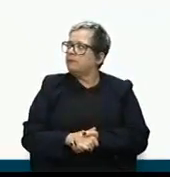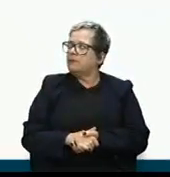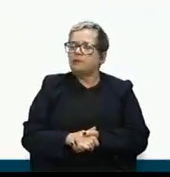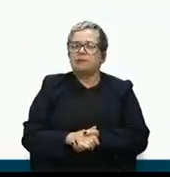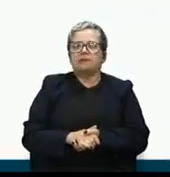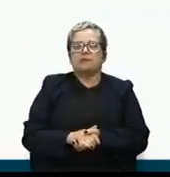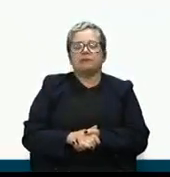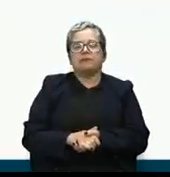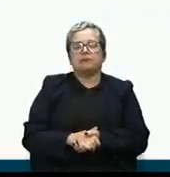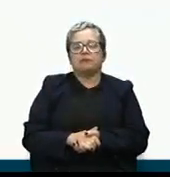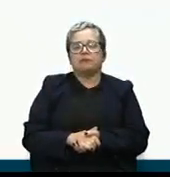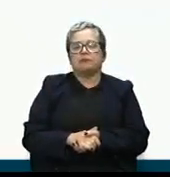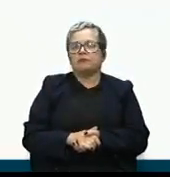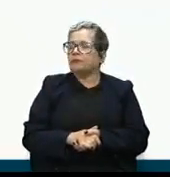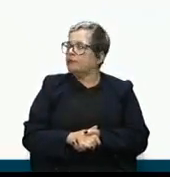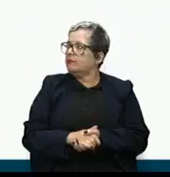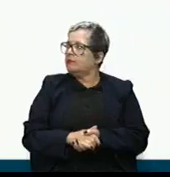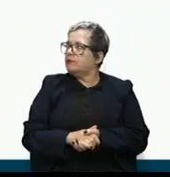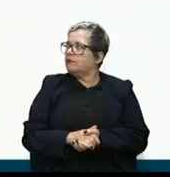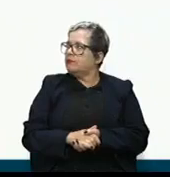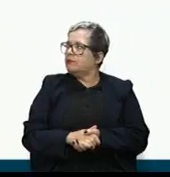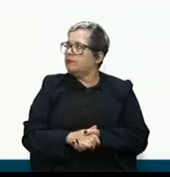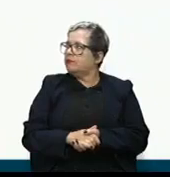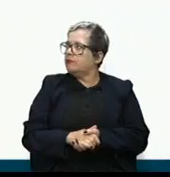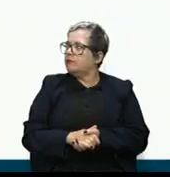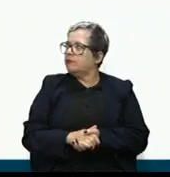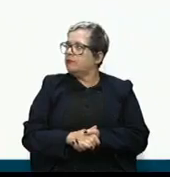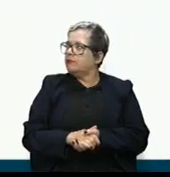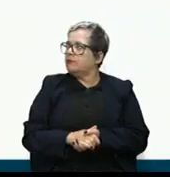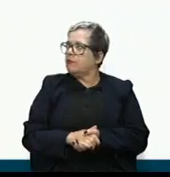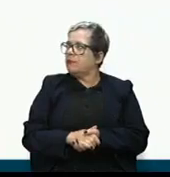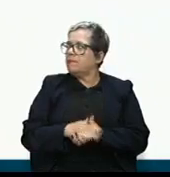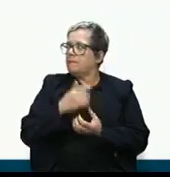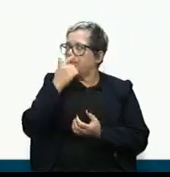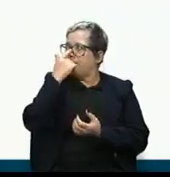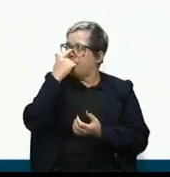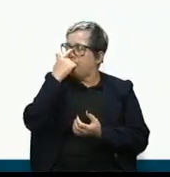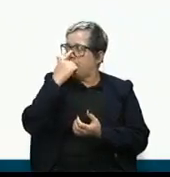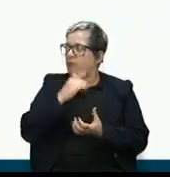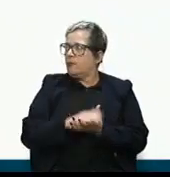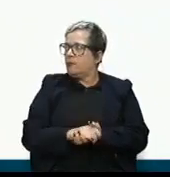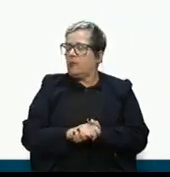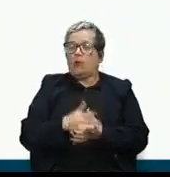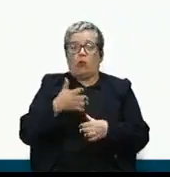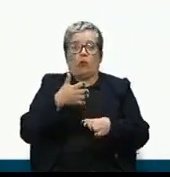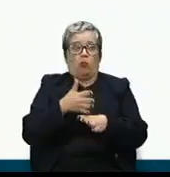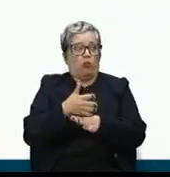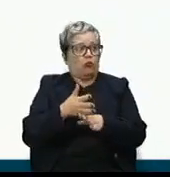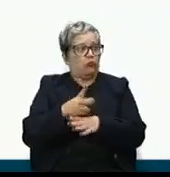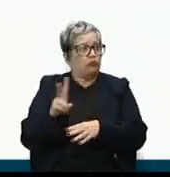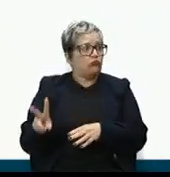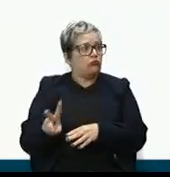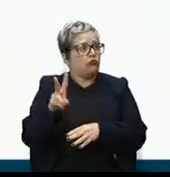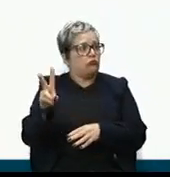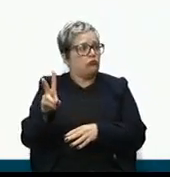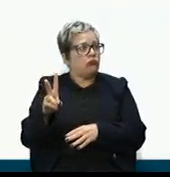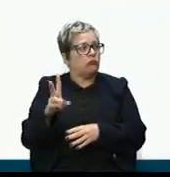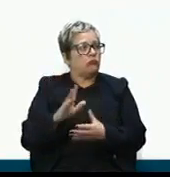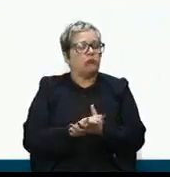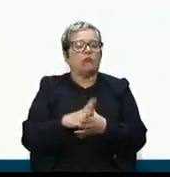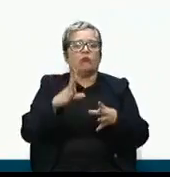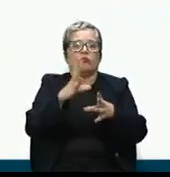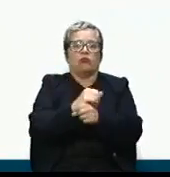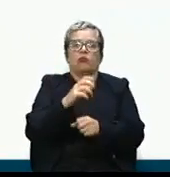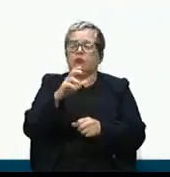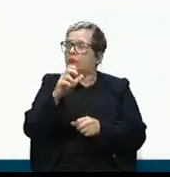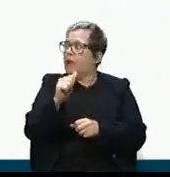Então, vamos lá. Vou fazer aqui a entrada, né, dos valores. Então, nós vamos somar